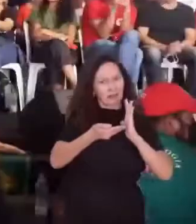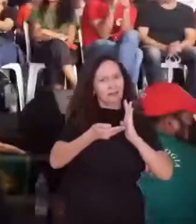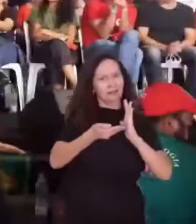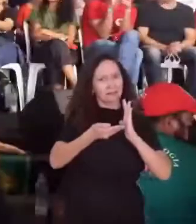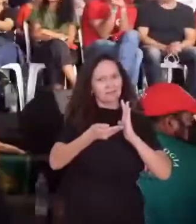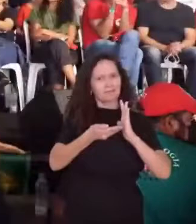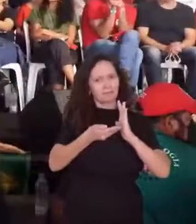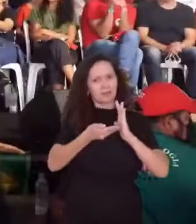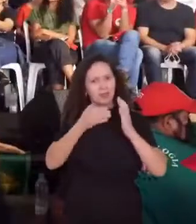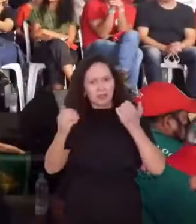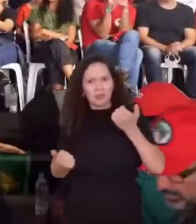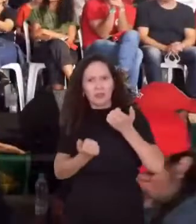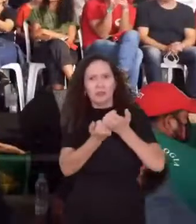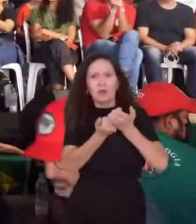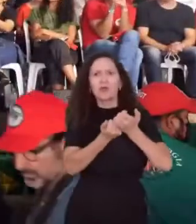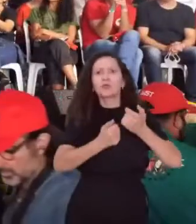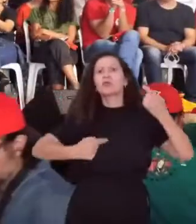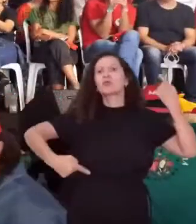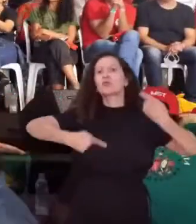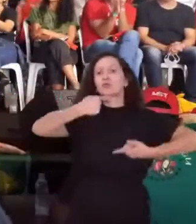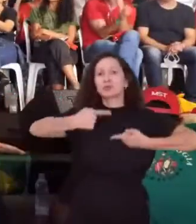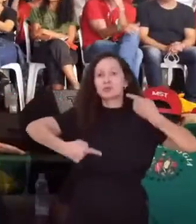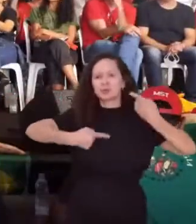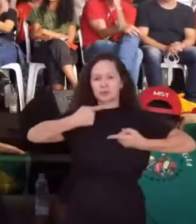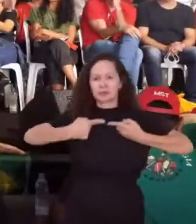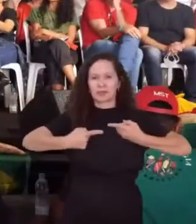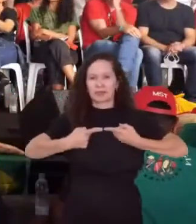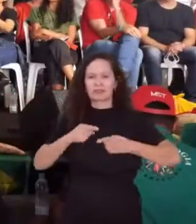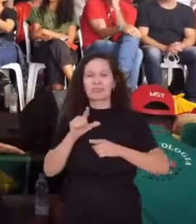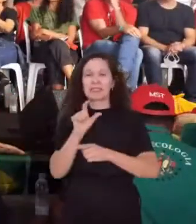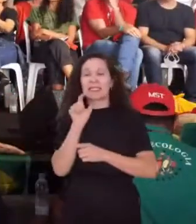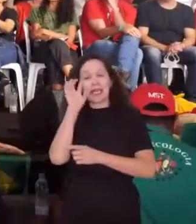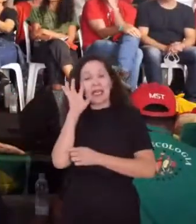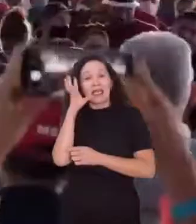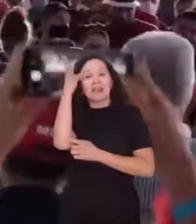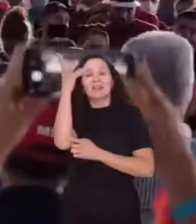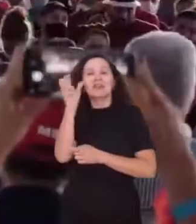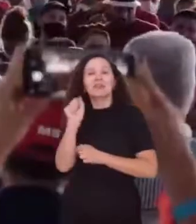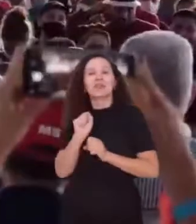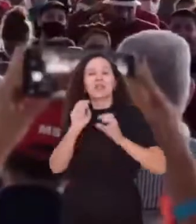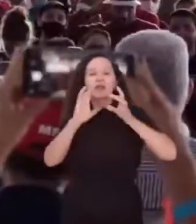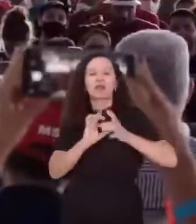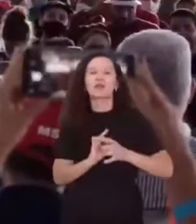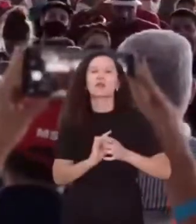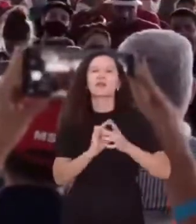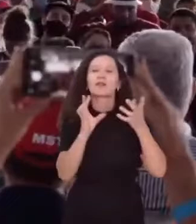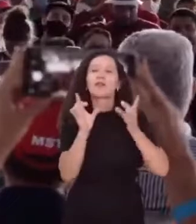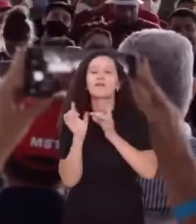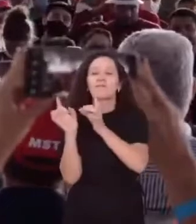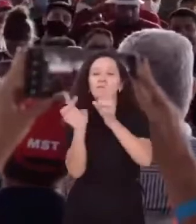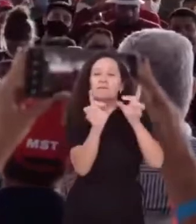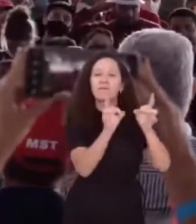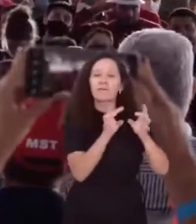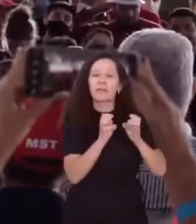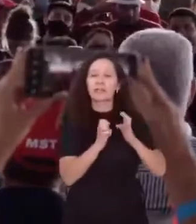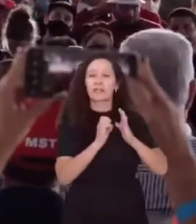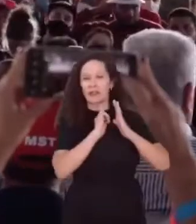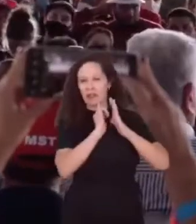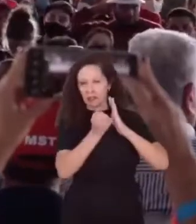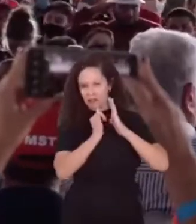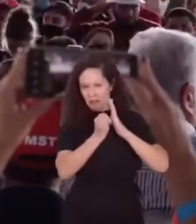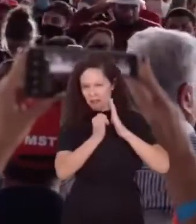Parlamento. Eles decidiram autorizar vender a Eletrobras a preço de